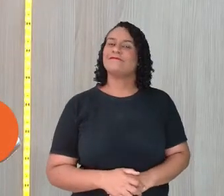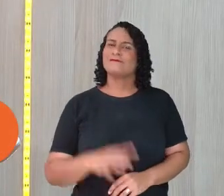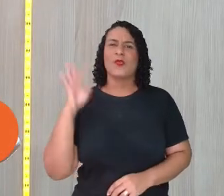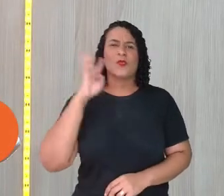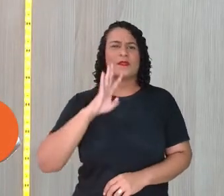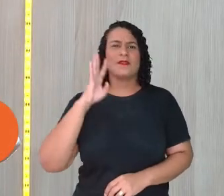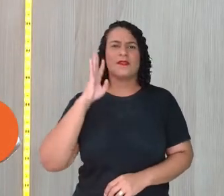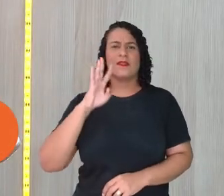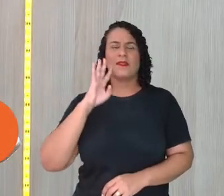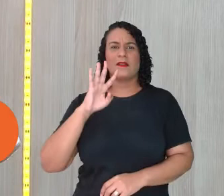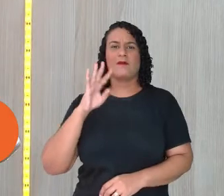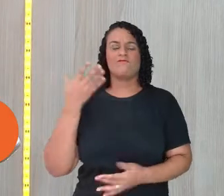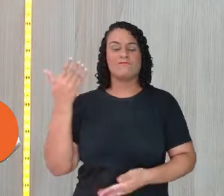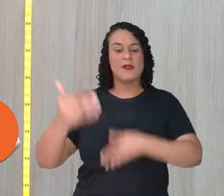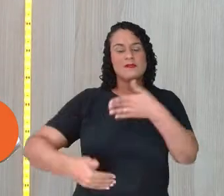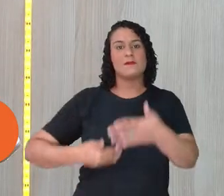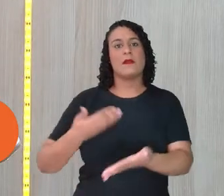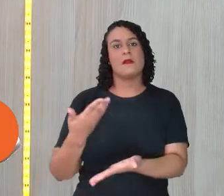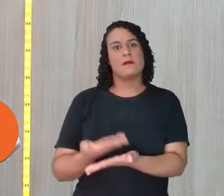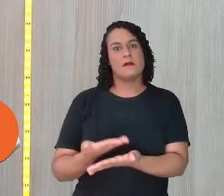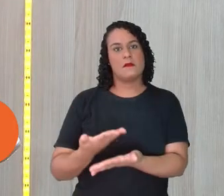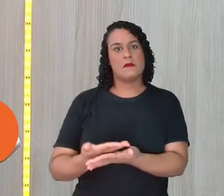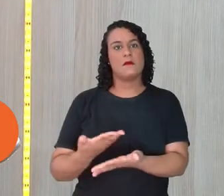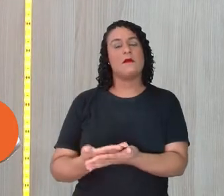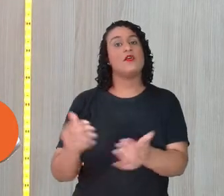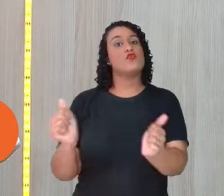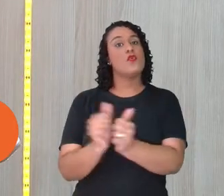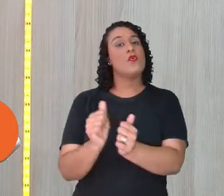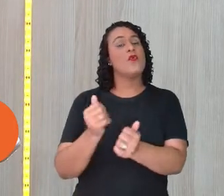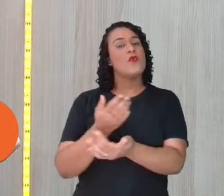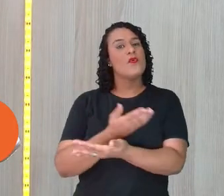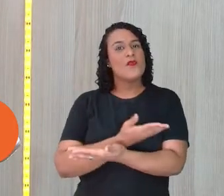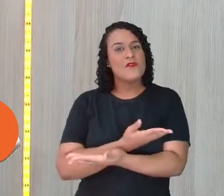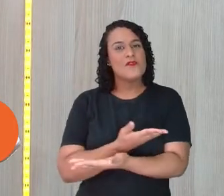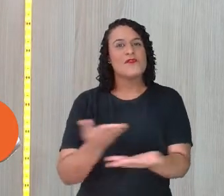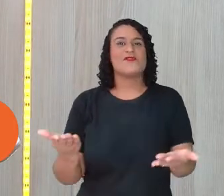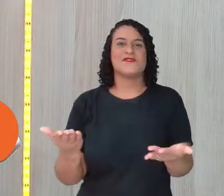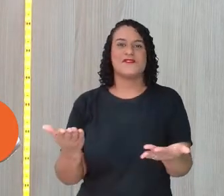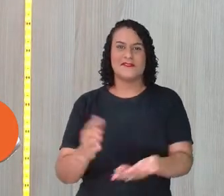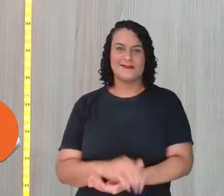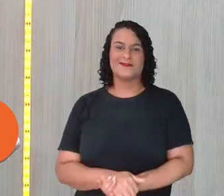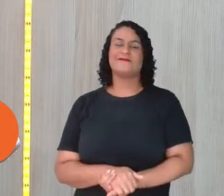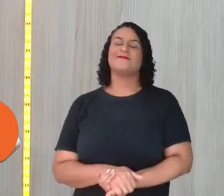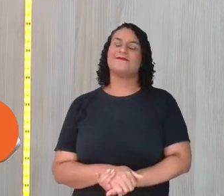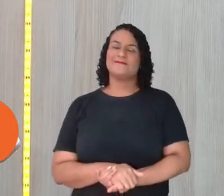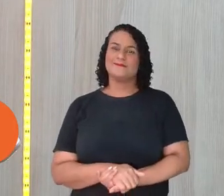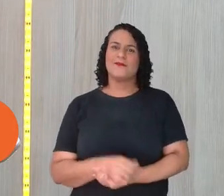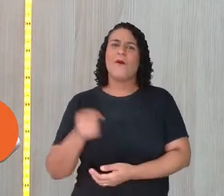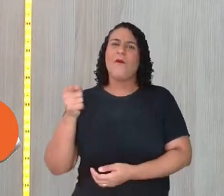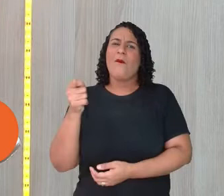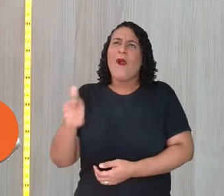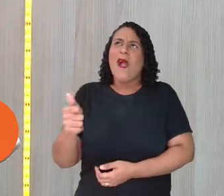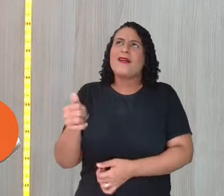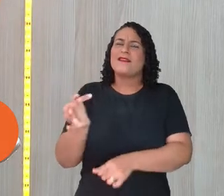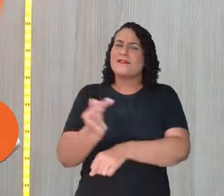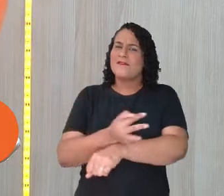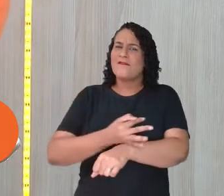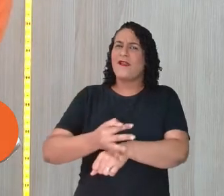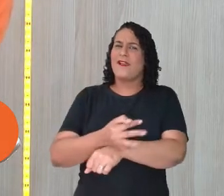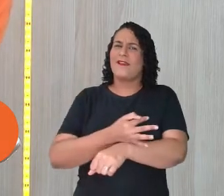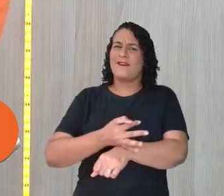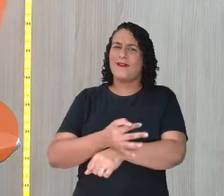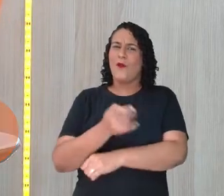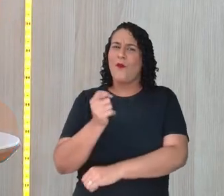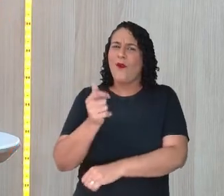tá aqui nessa aula, né? Junto com vocês, nesse quase recesso, mas já é